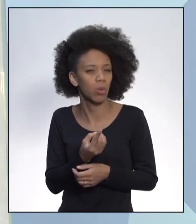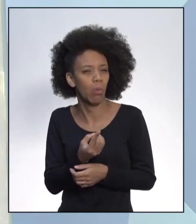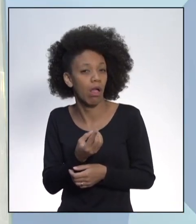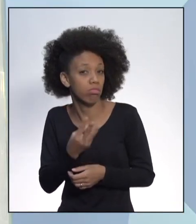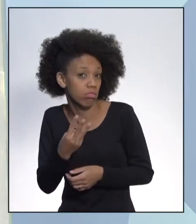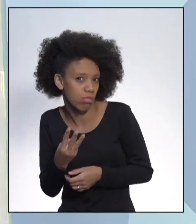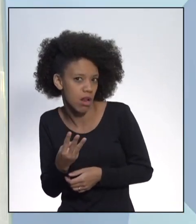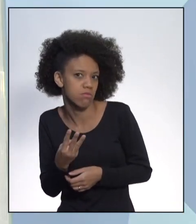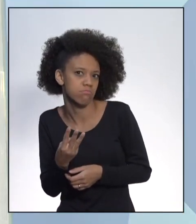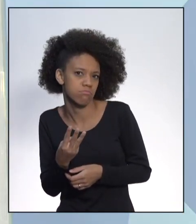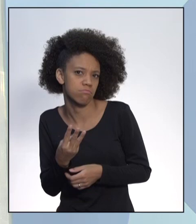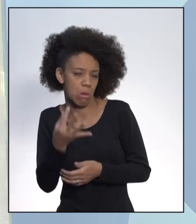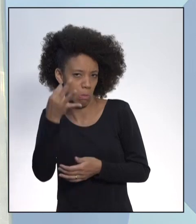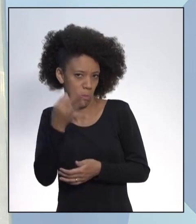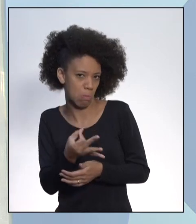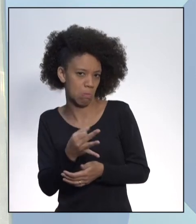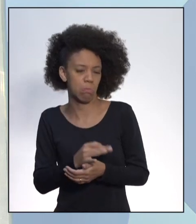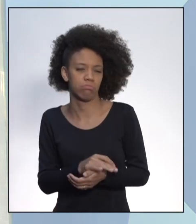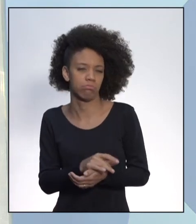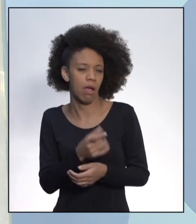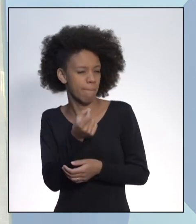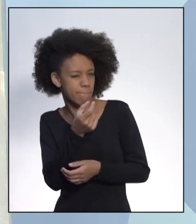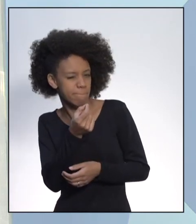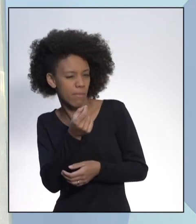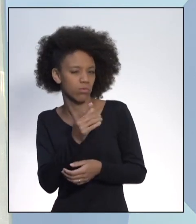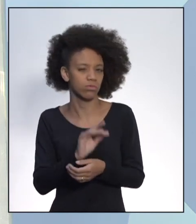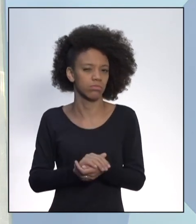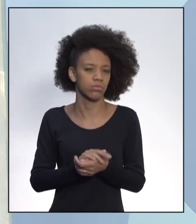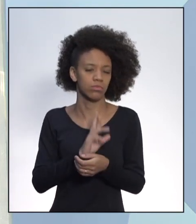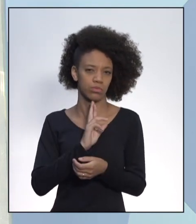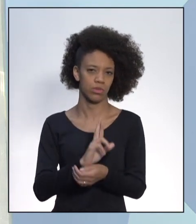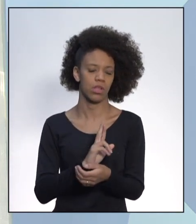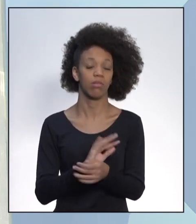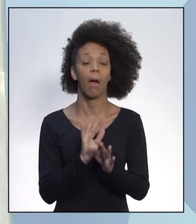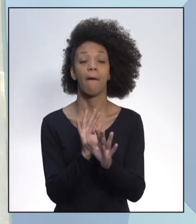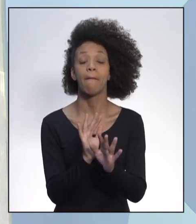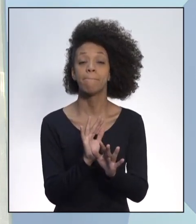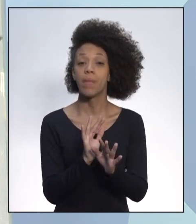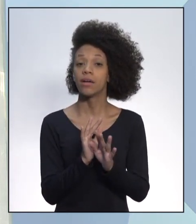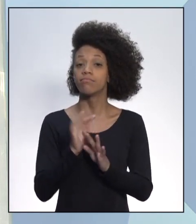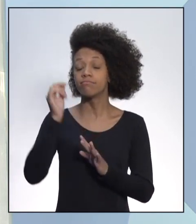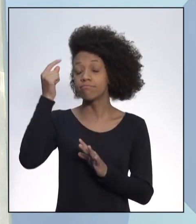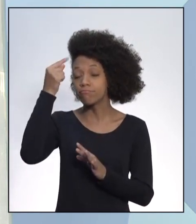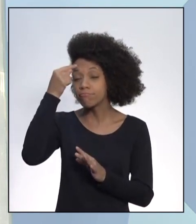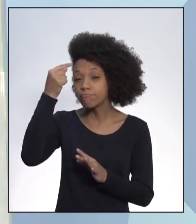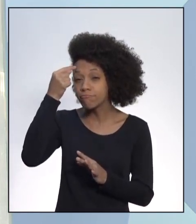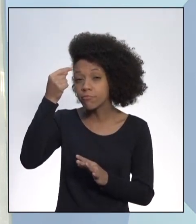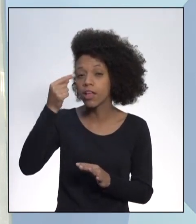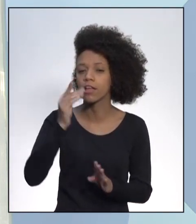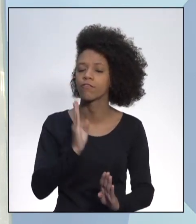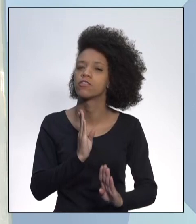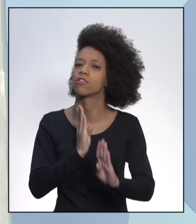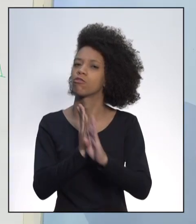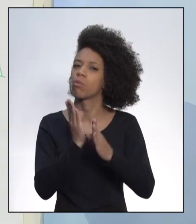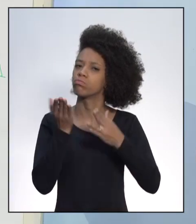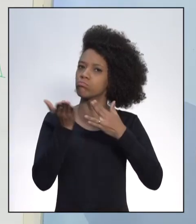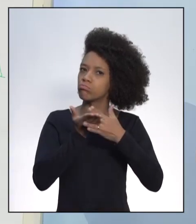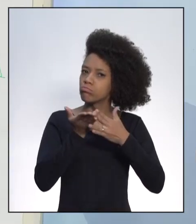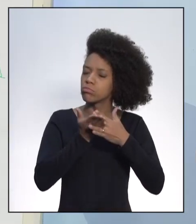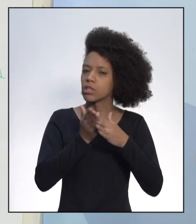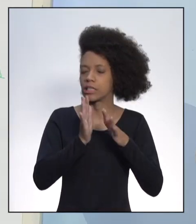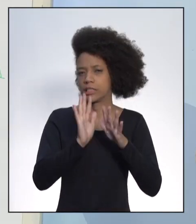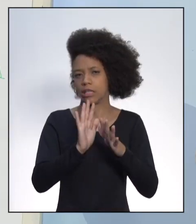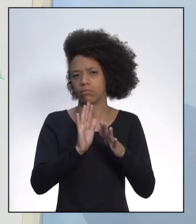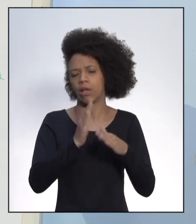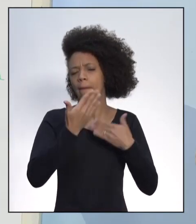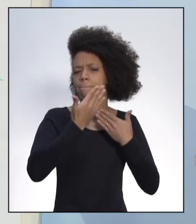10,3, um valor exato assim, próximo talvez do valor que seja. Mas a ideia é que você encontre esse intervalo. Em provas, até mesmo